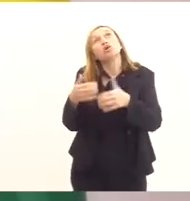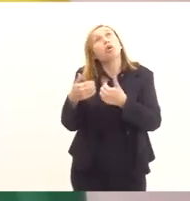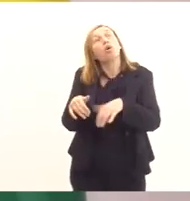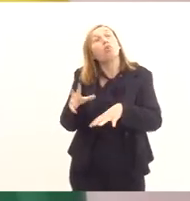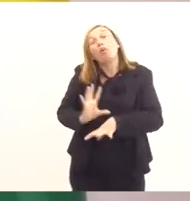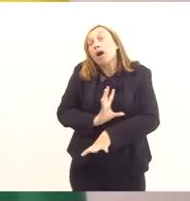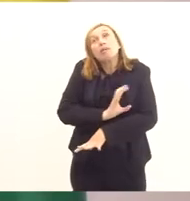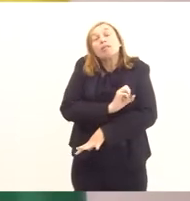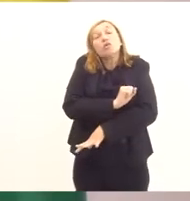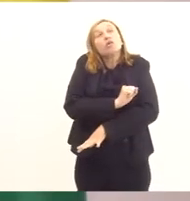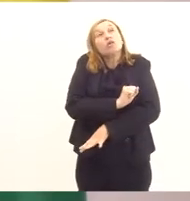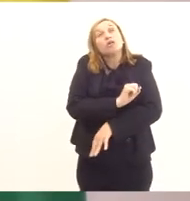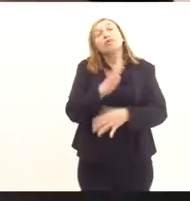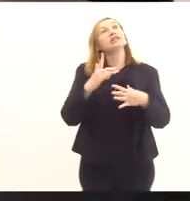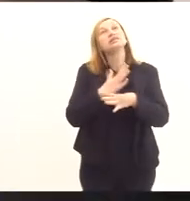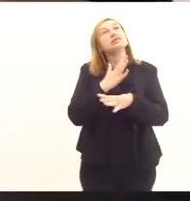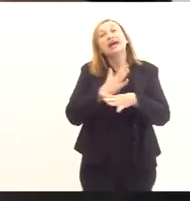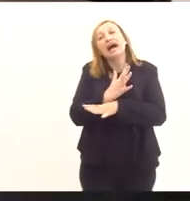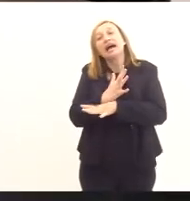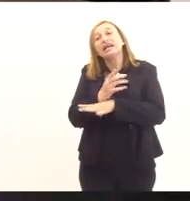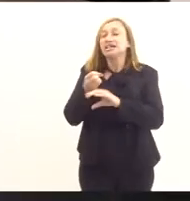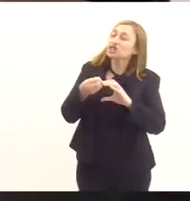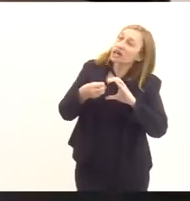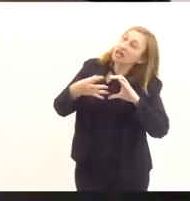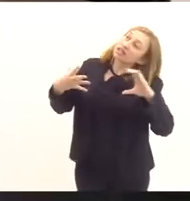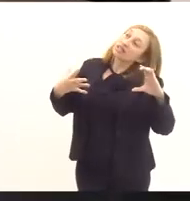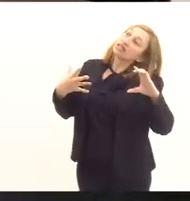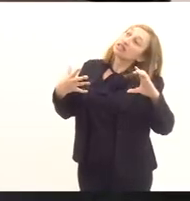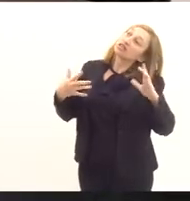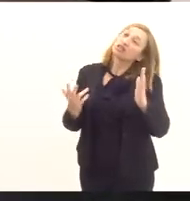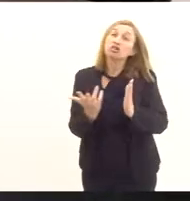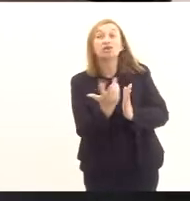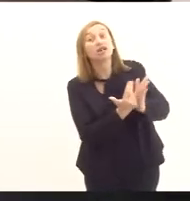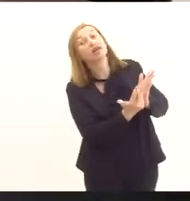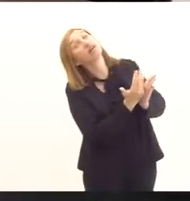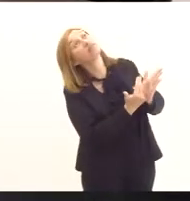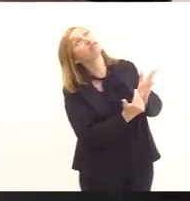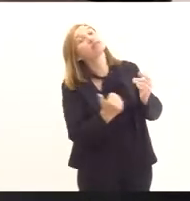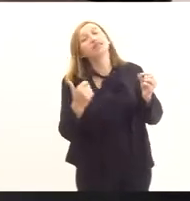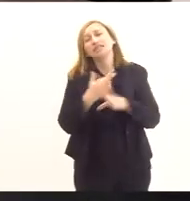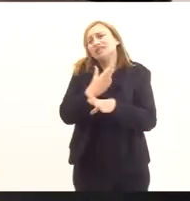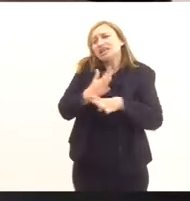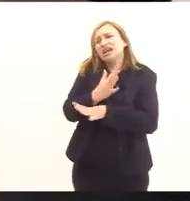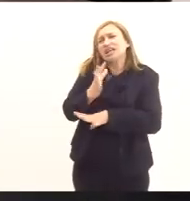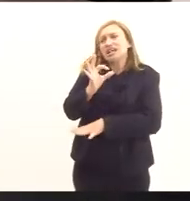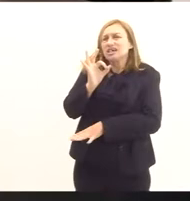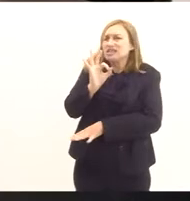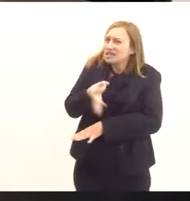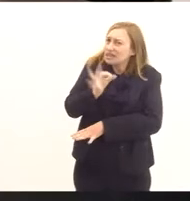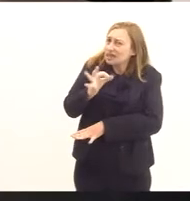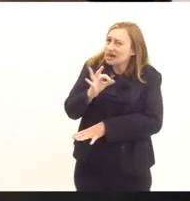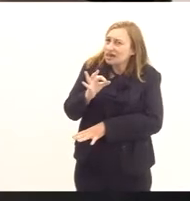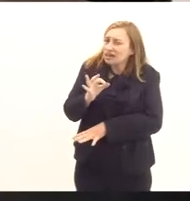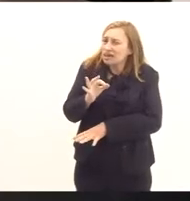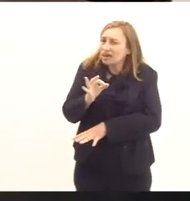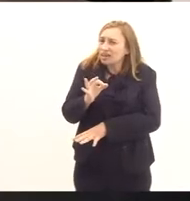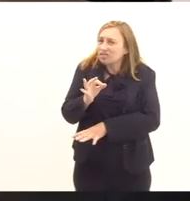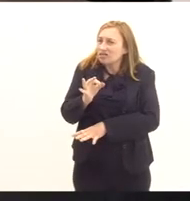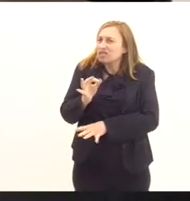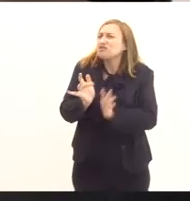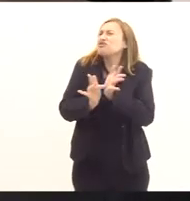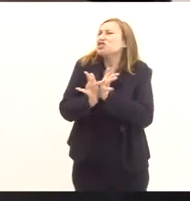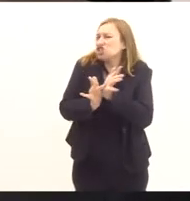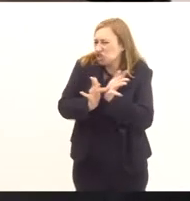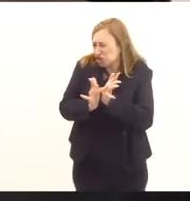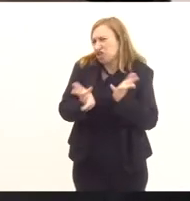é o amor pela cidade as características geográficas da cidade obviamente querendo enrolar